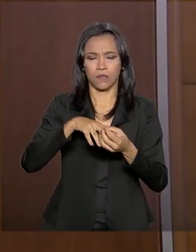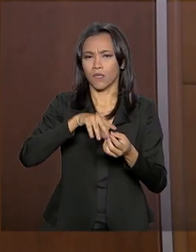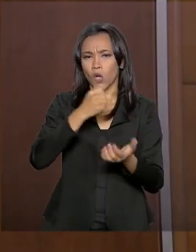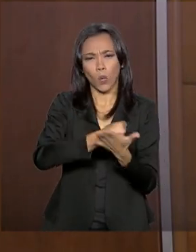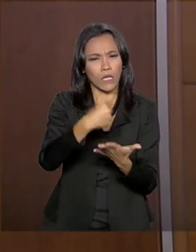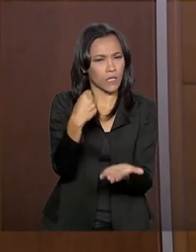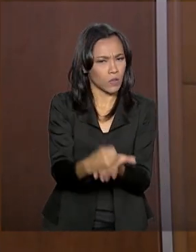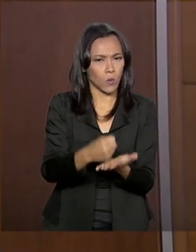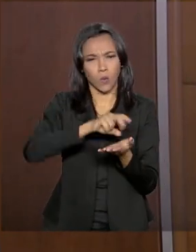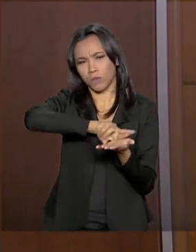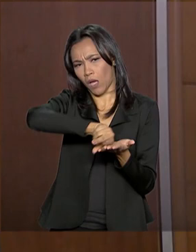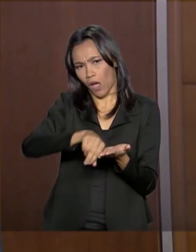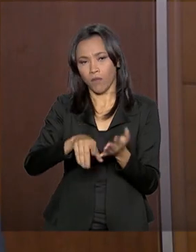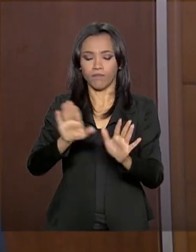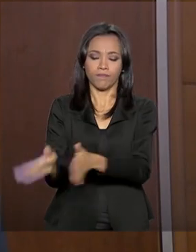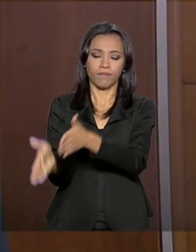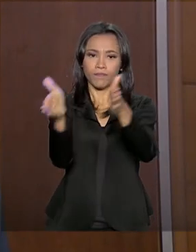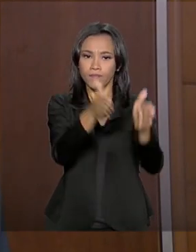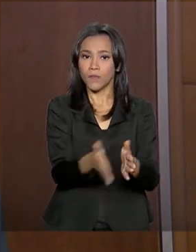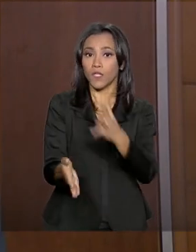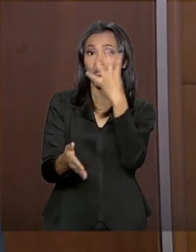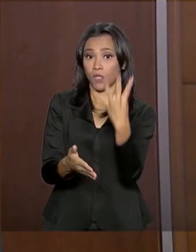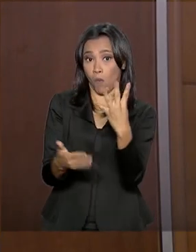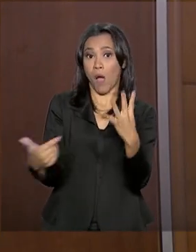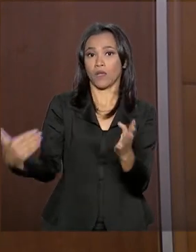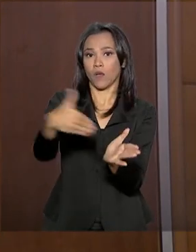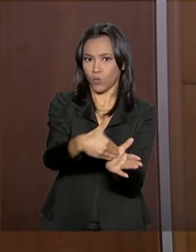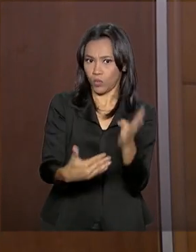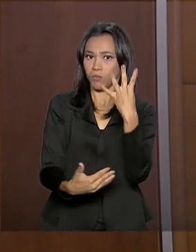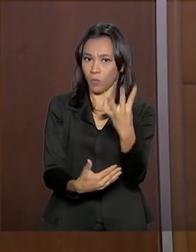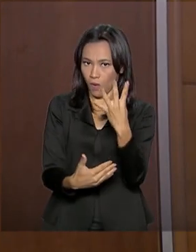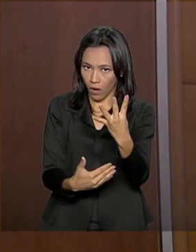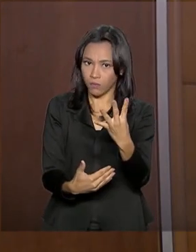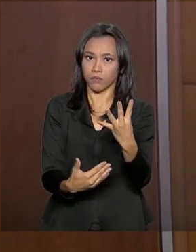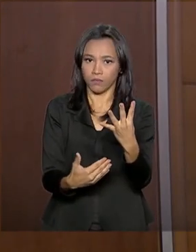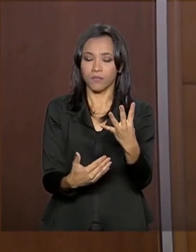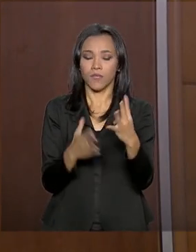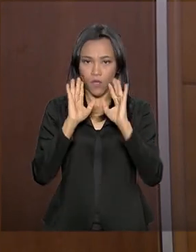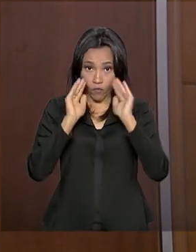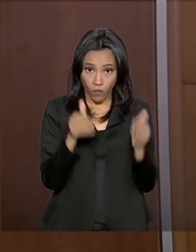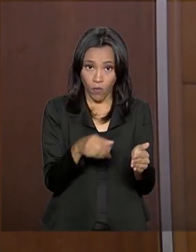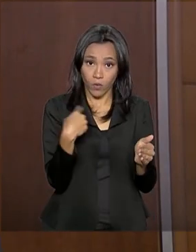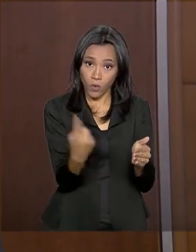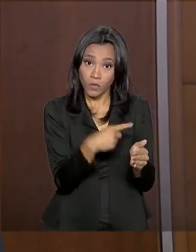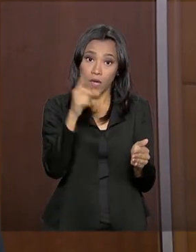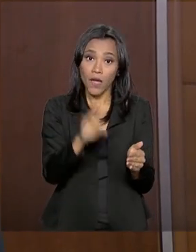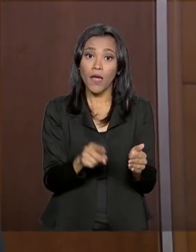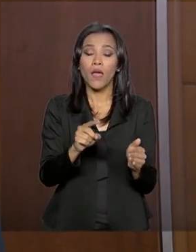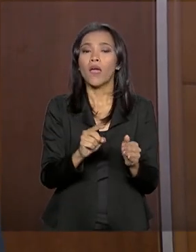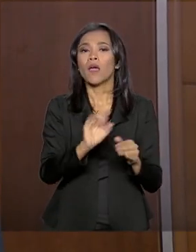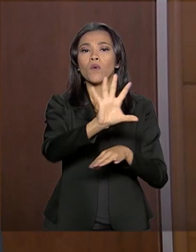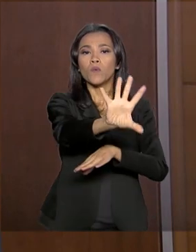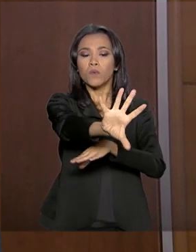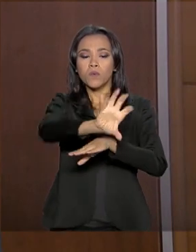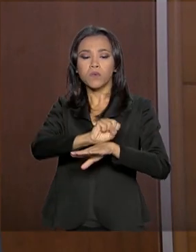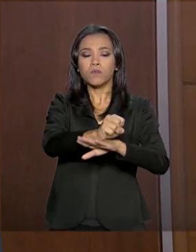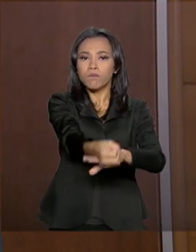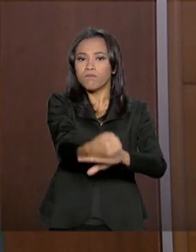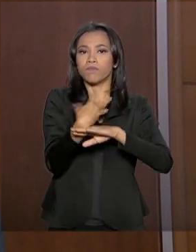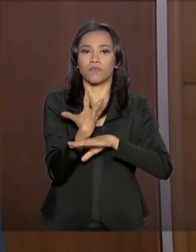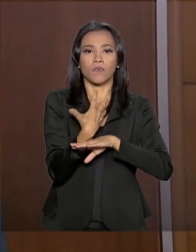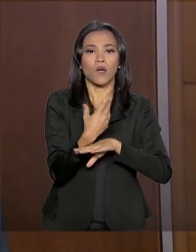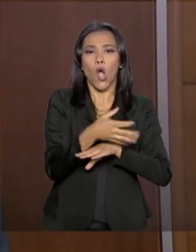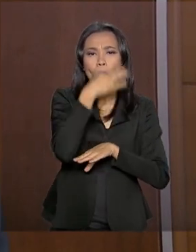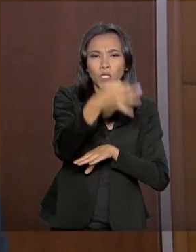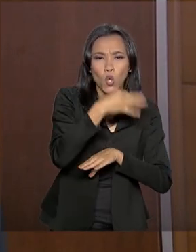contratação de serviço e último quarto a quarta área digamos assim é de ouvidoria e essas